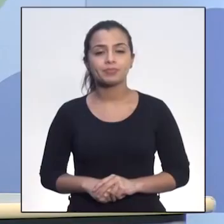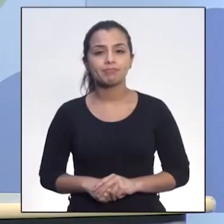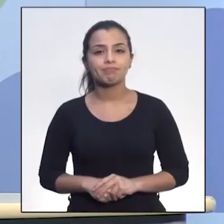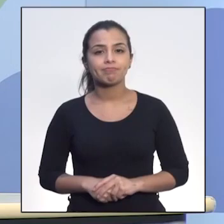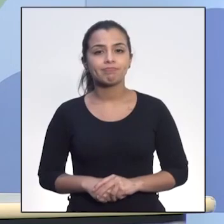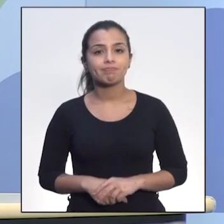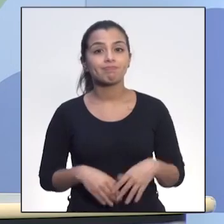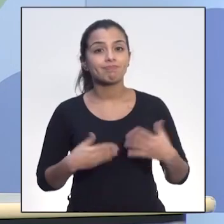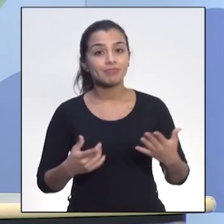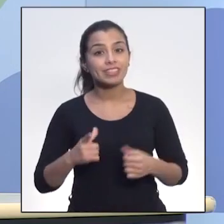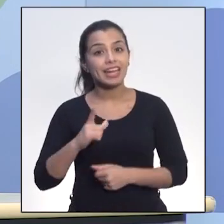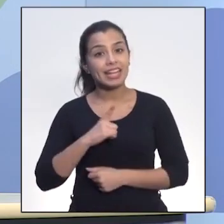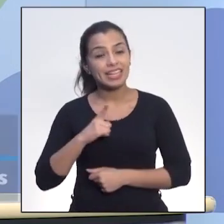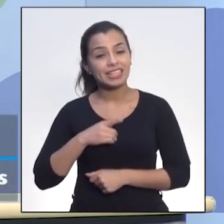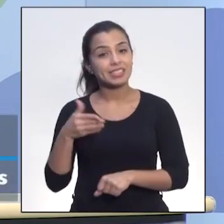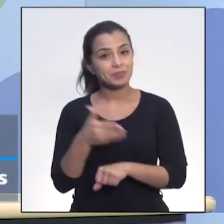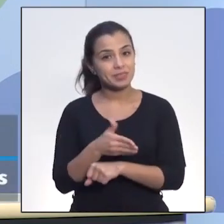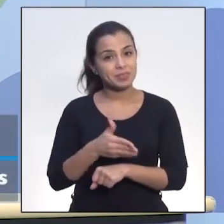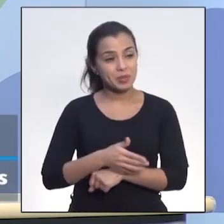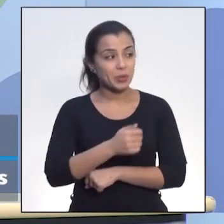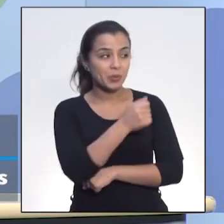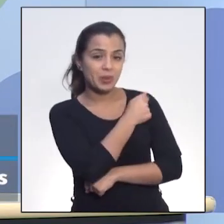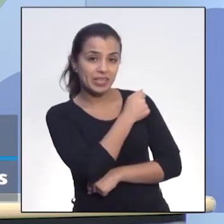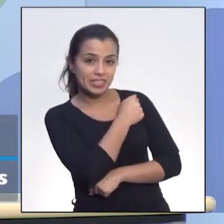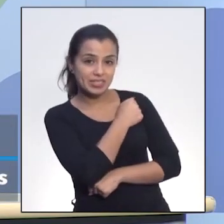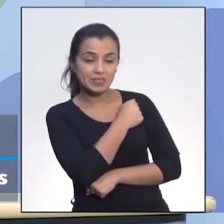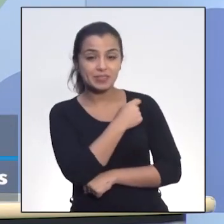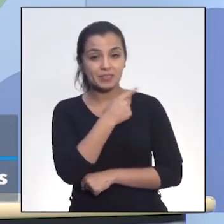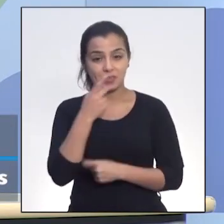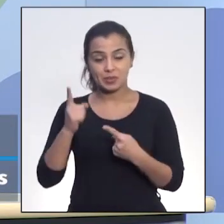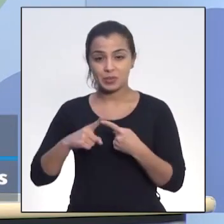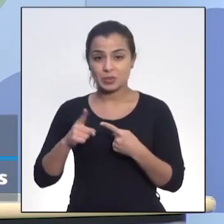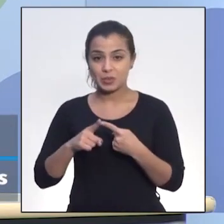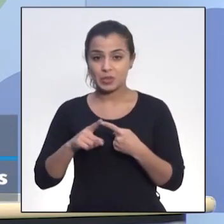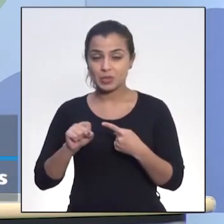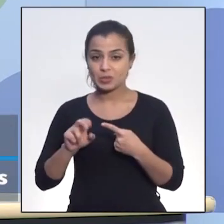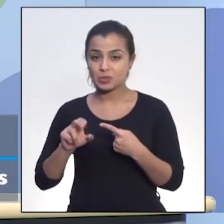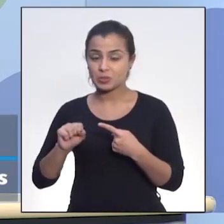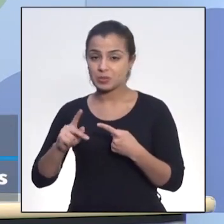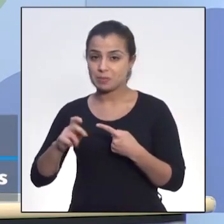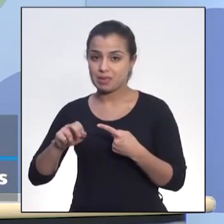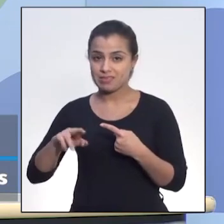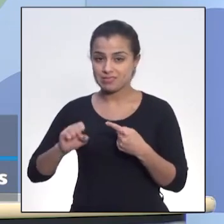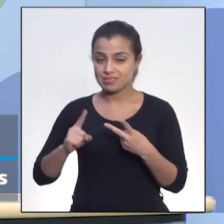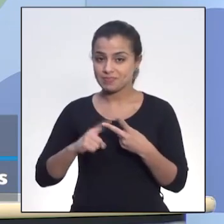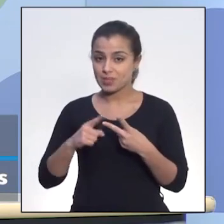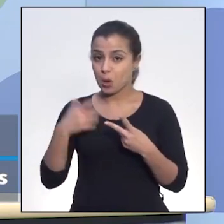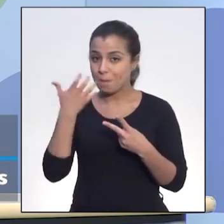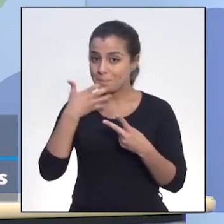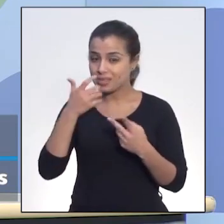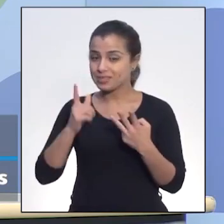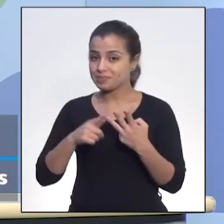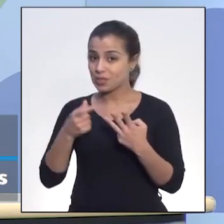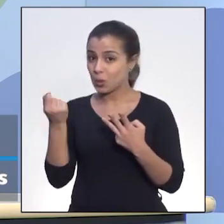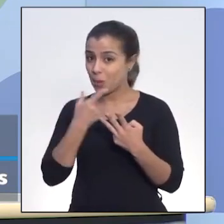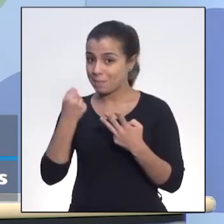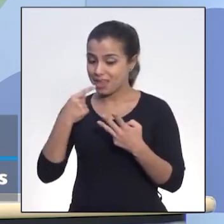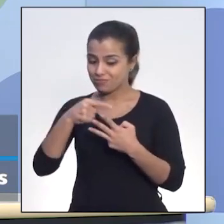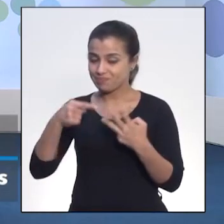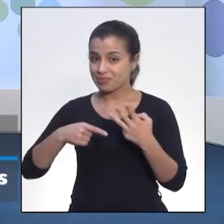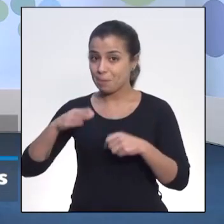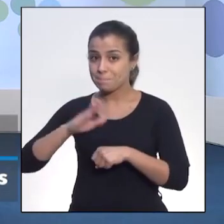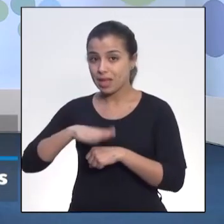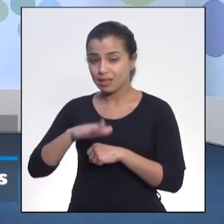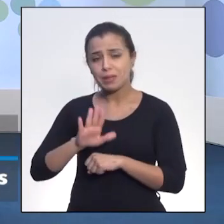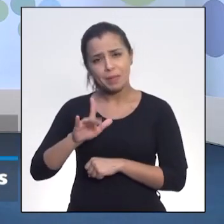E temos aí a participação dos nossos alunos. Suspense, romance e comédia foram os mais comentados. Suspense, romance Mas e